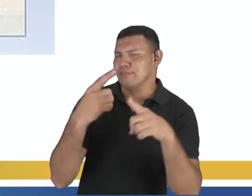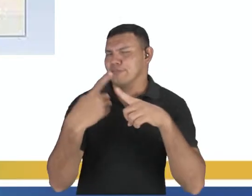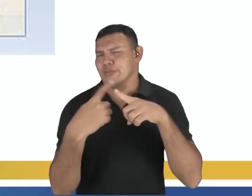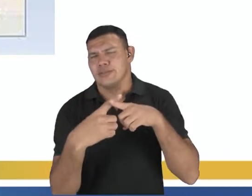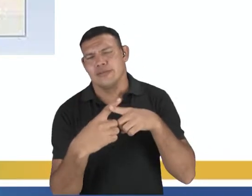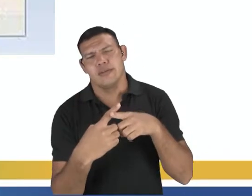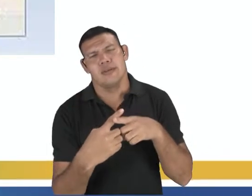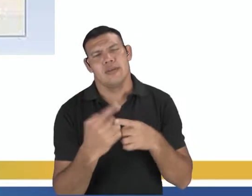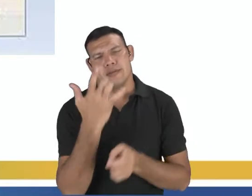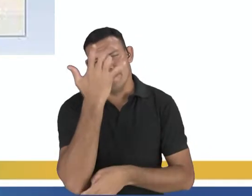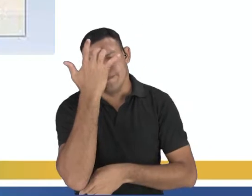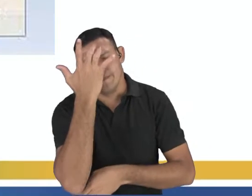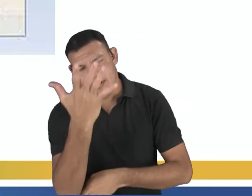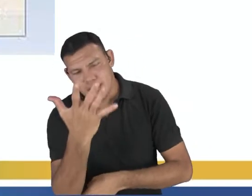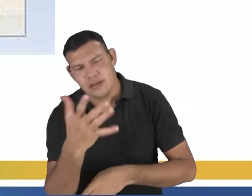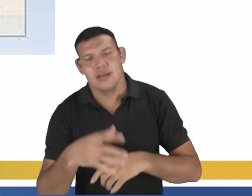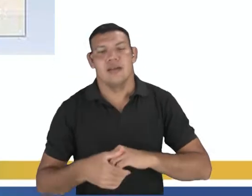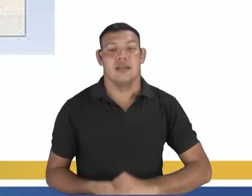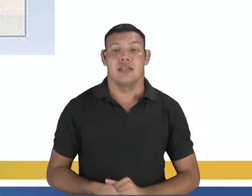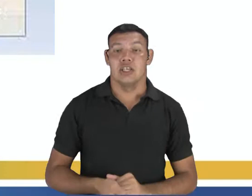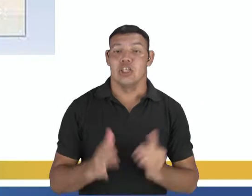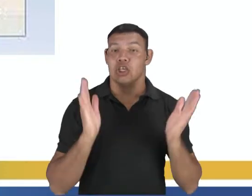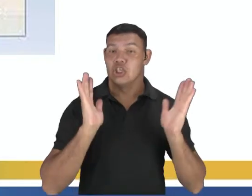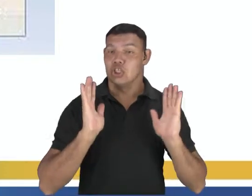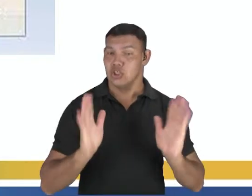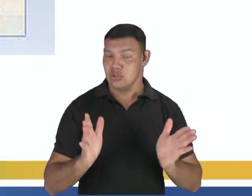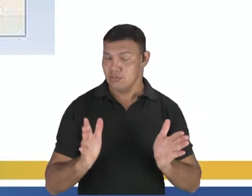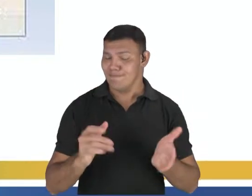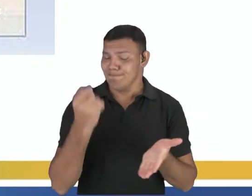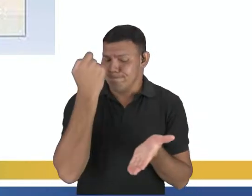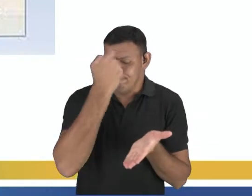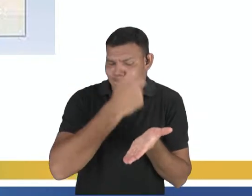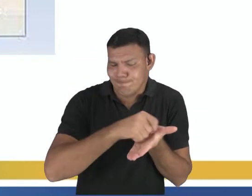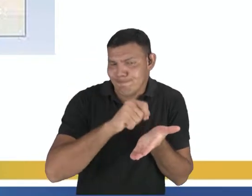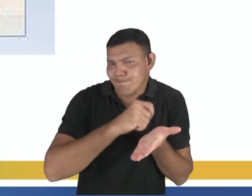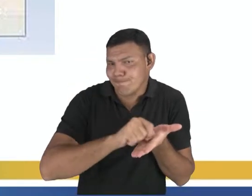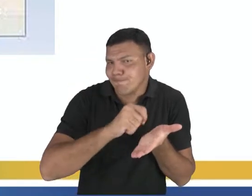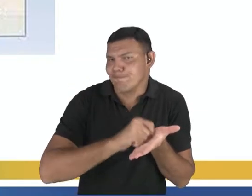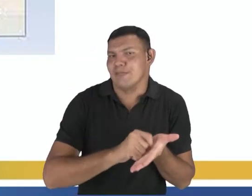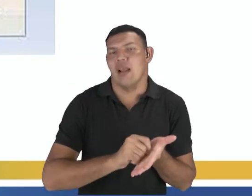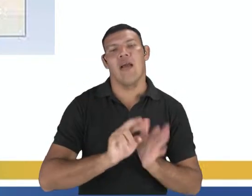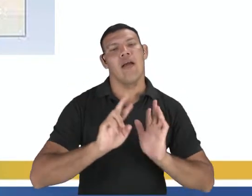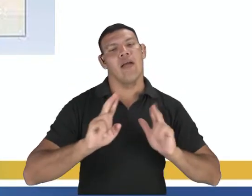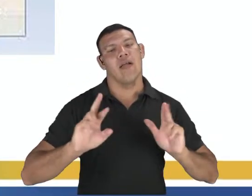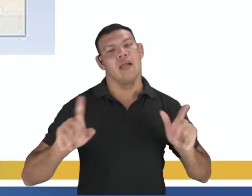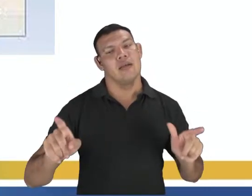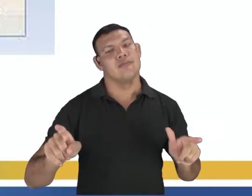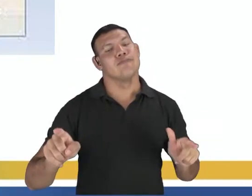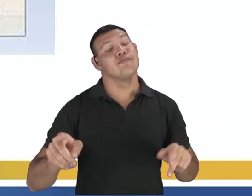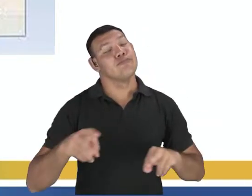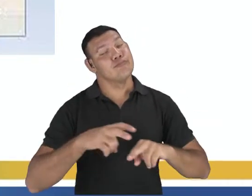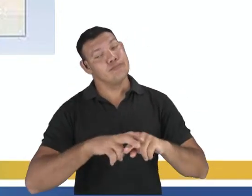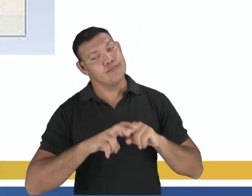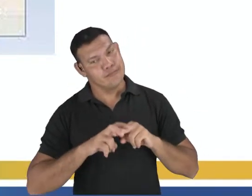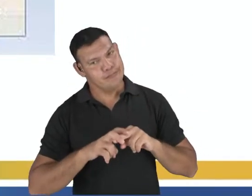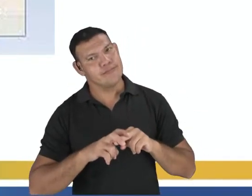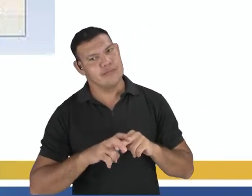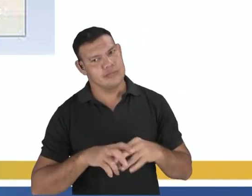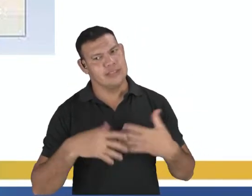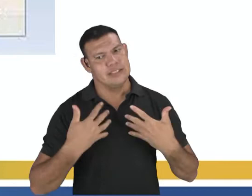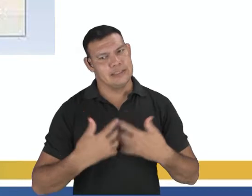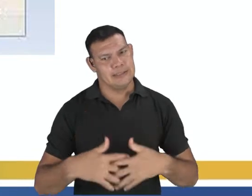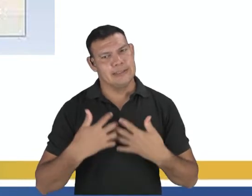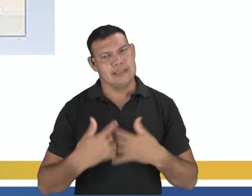os falantes estão numa mesma situação. Já a escrita, ela é um pouquinho diferente e por isso muitas vezes que vocês dizem que ela é